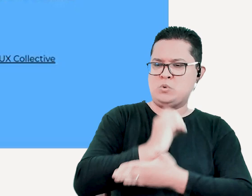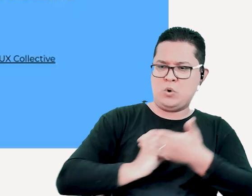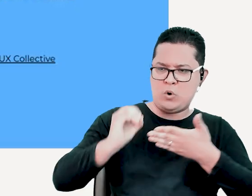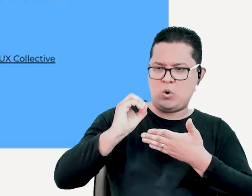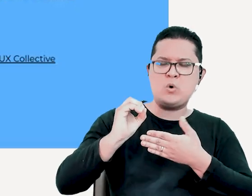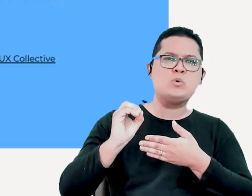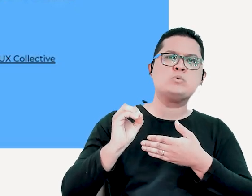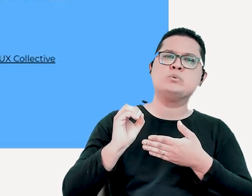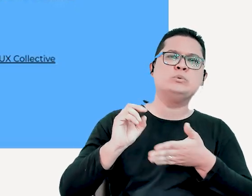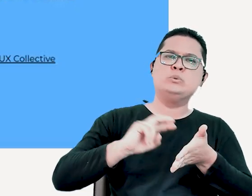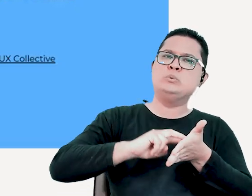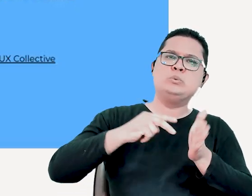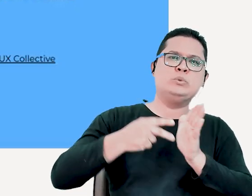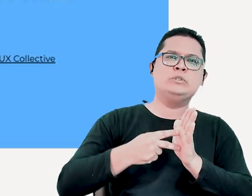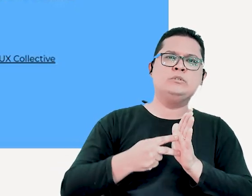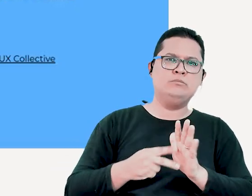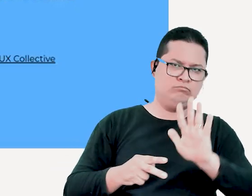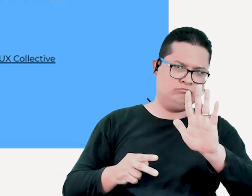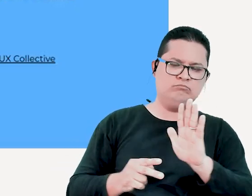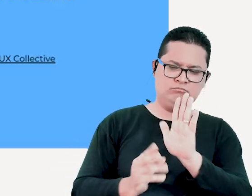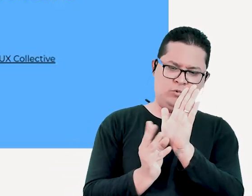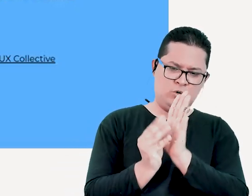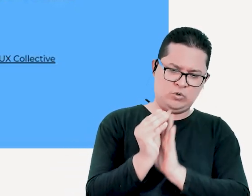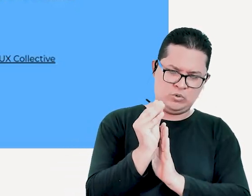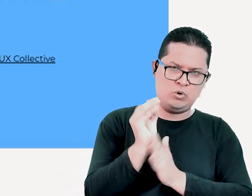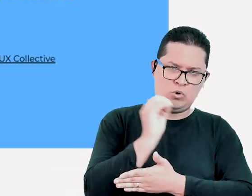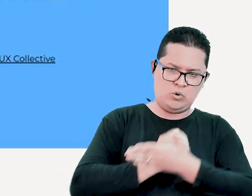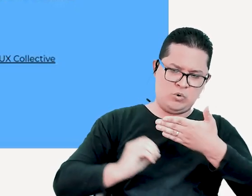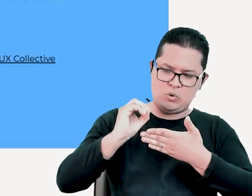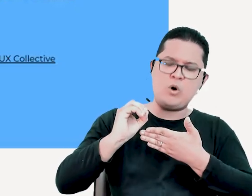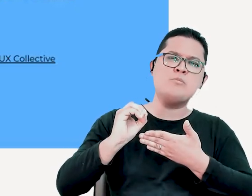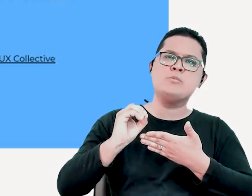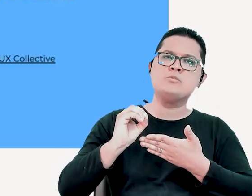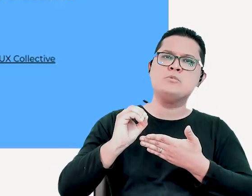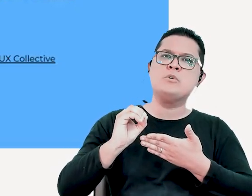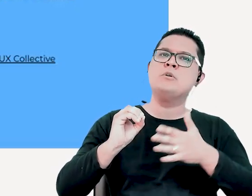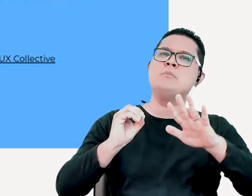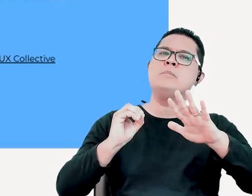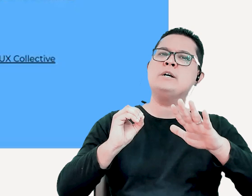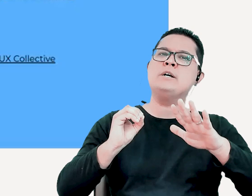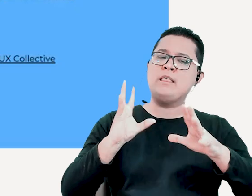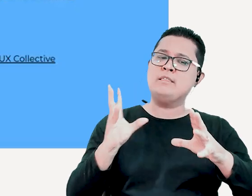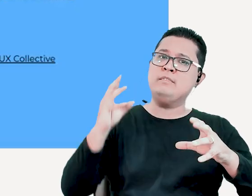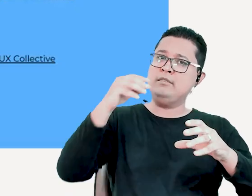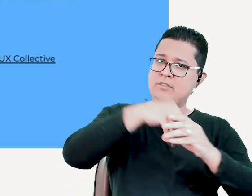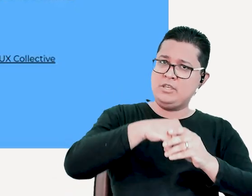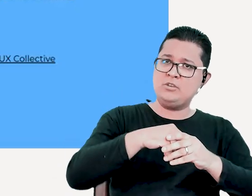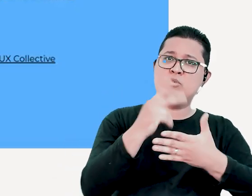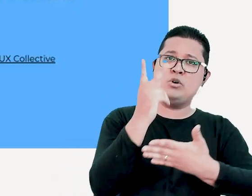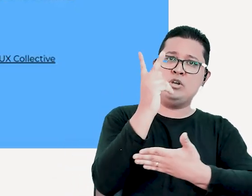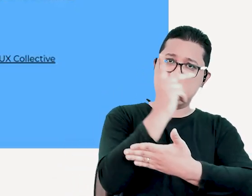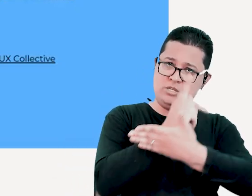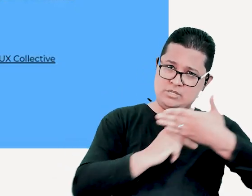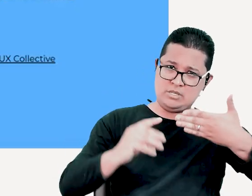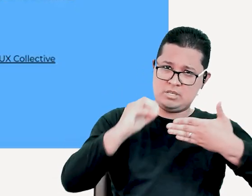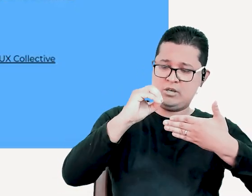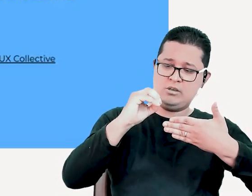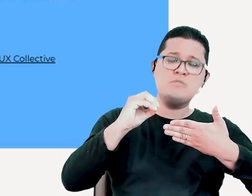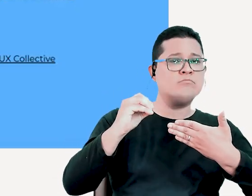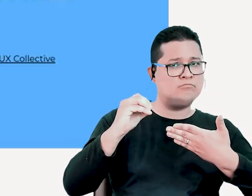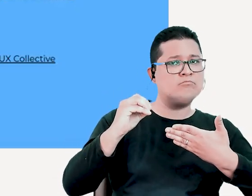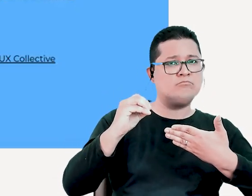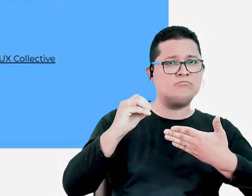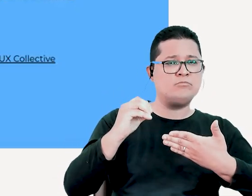gente falar de Content Ops sem falar de uma área maior que é o Design Ops, né? Então, dentro de Design Ops, a gente